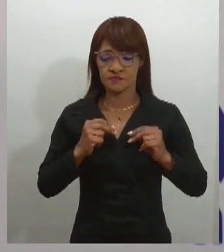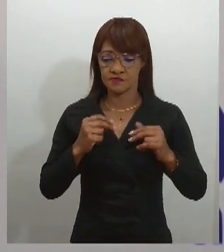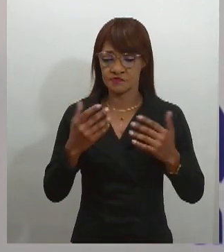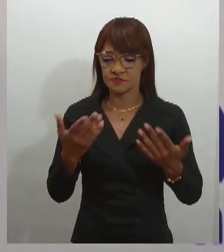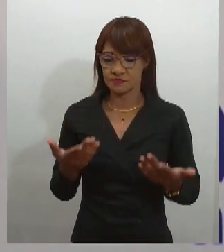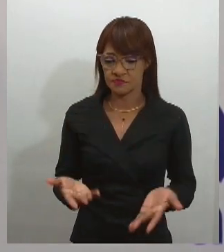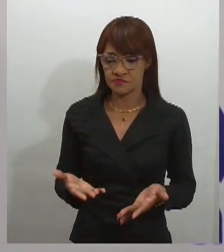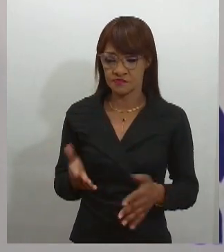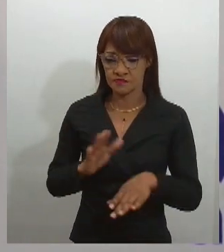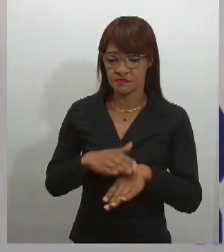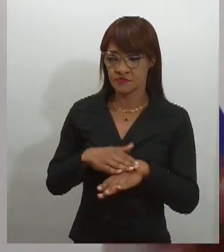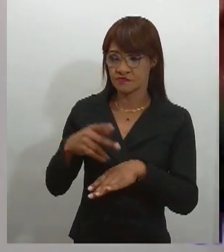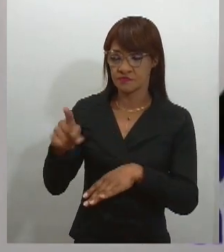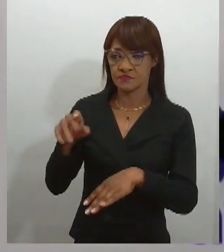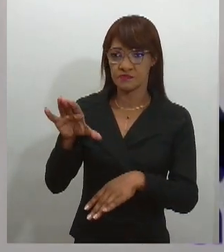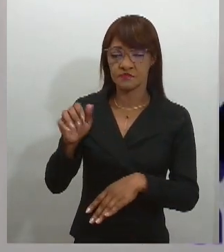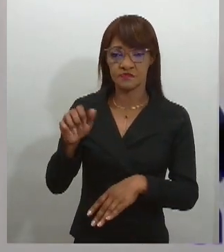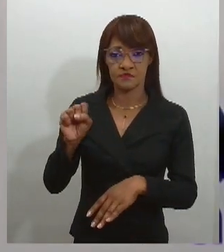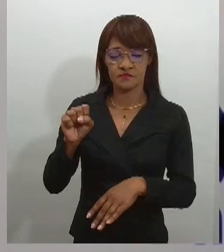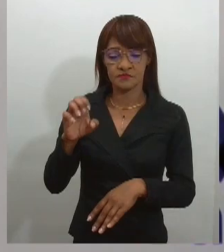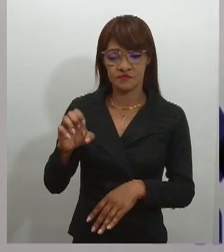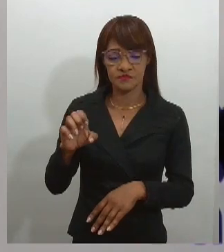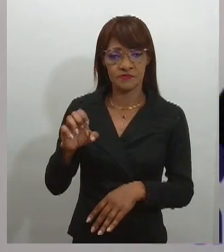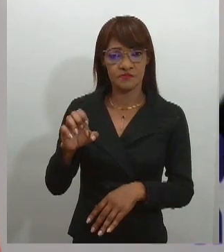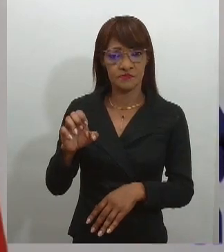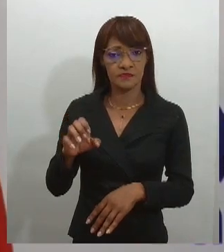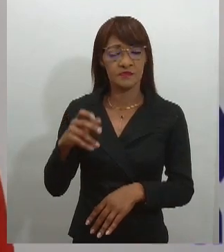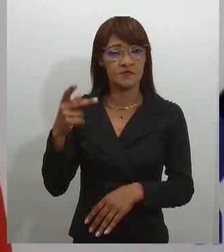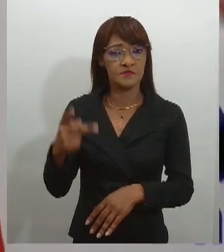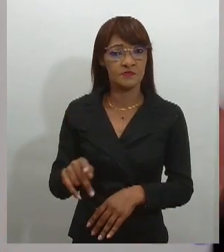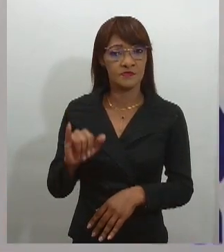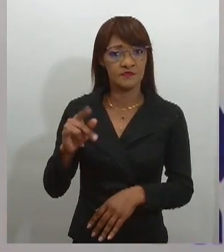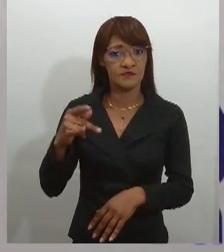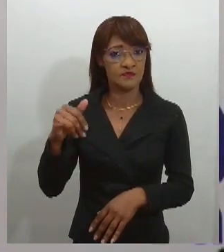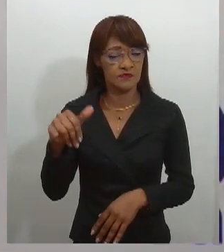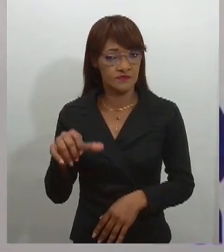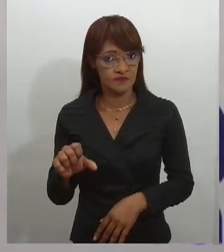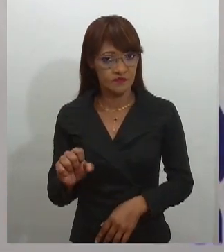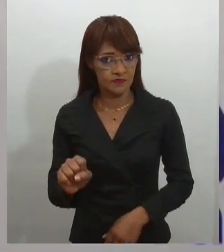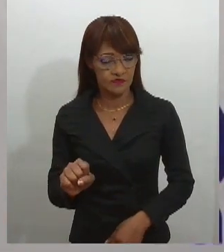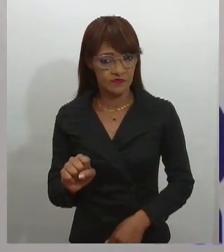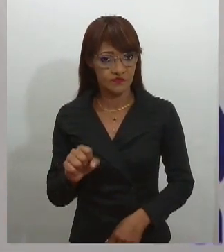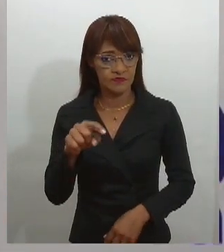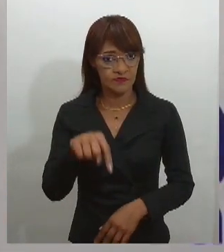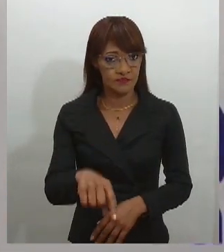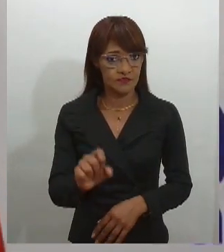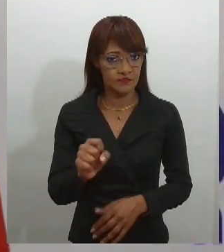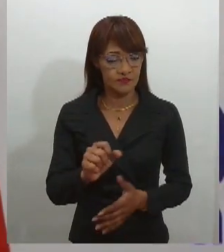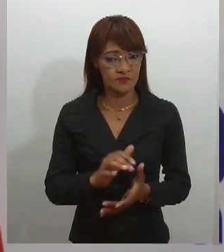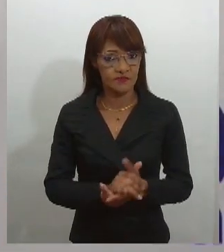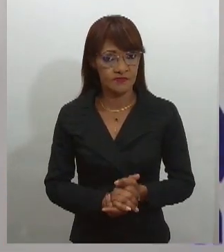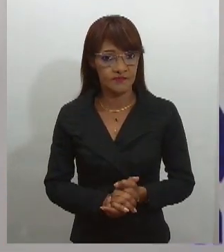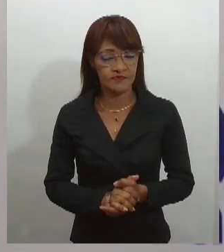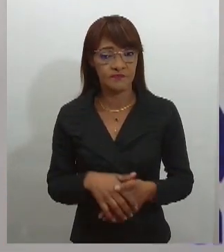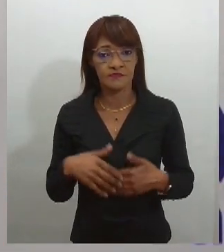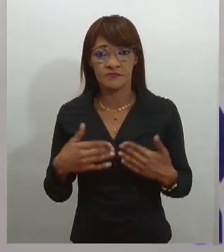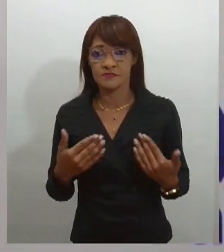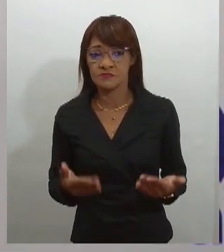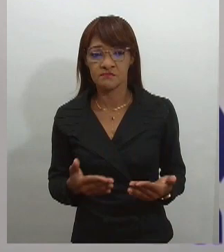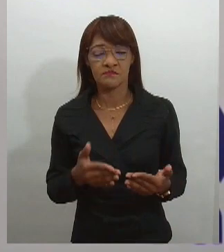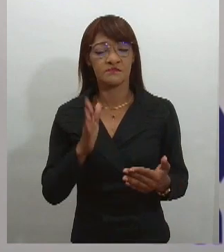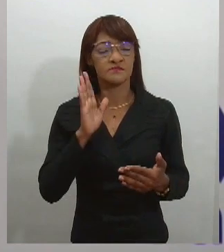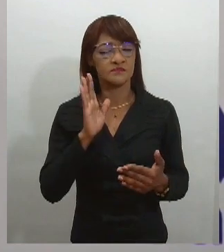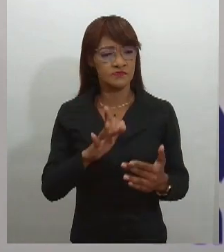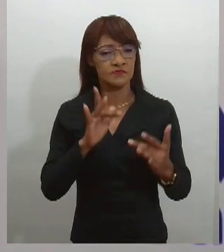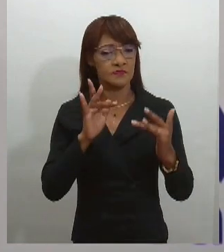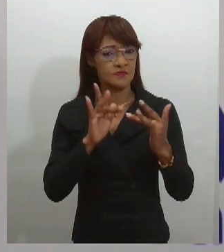CASE, né, que é o Centro, né, de Atenção à Saúde de Sergipe. E a gente manteve contato com o CASE, eles